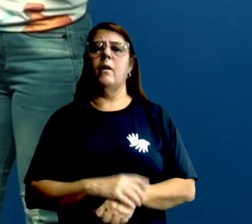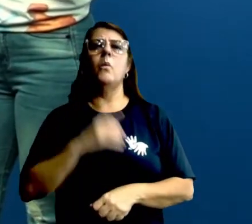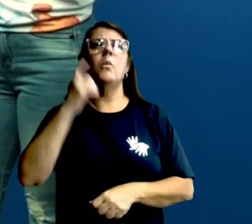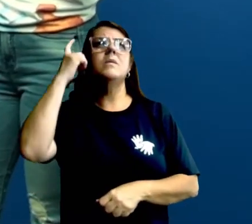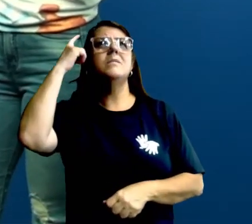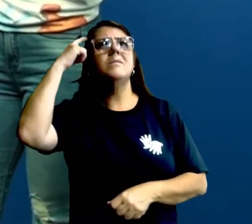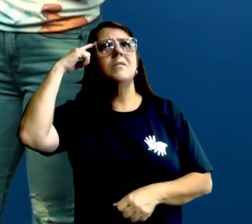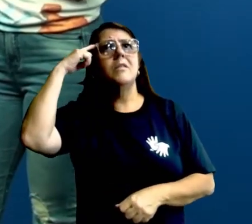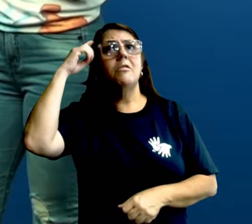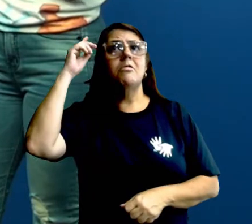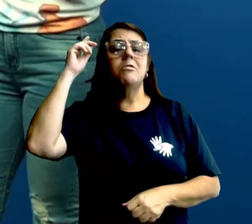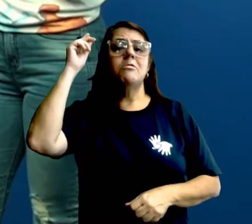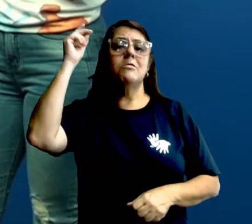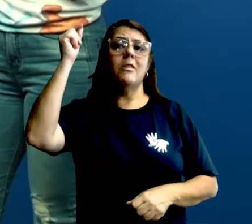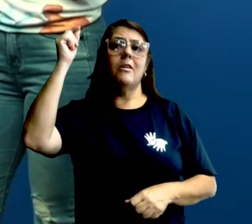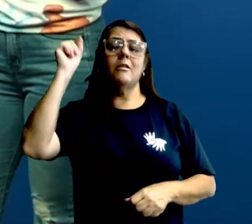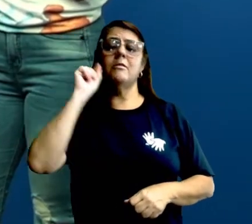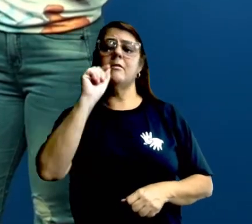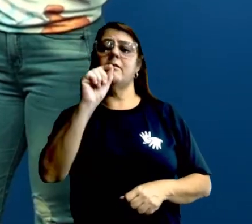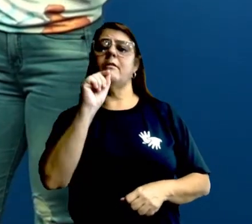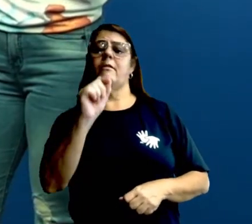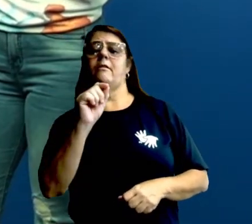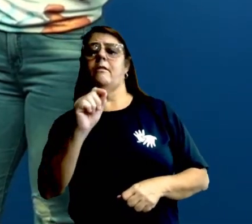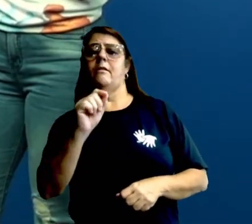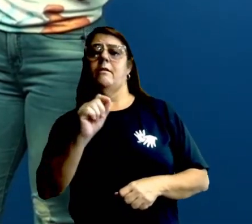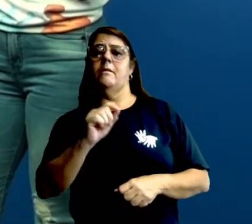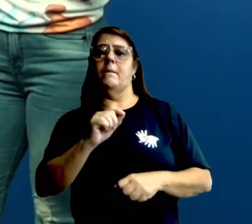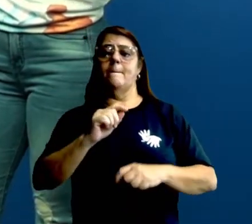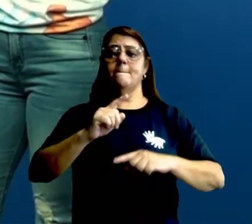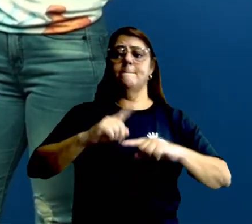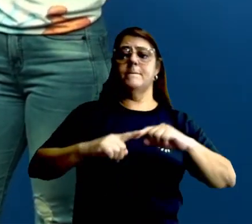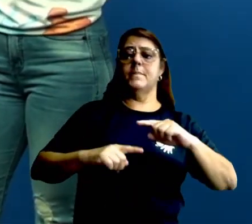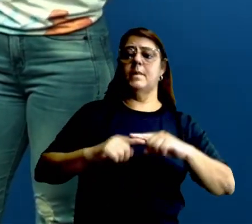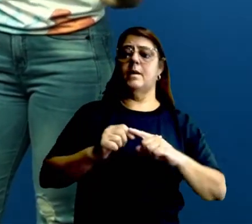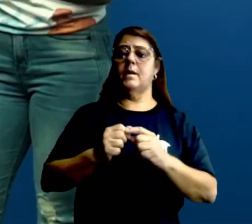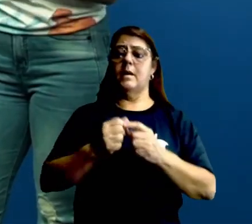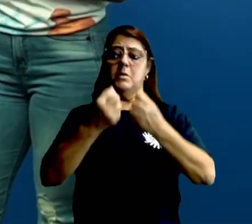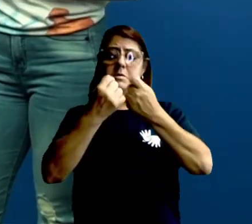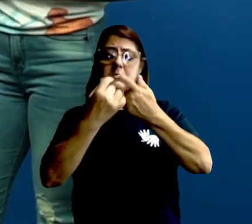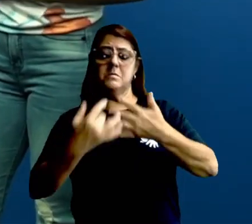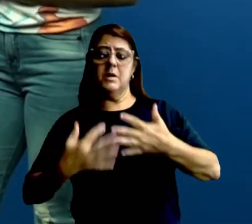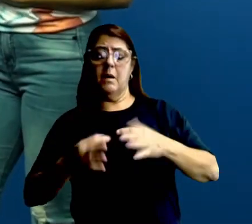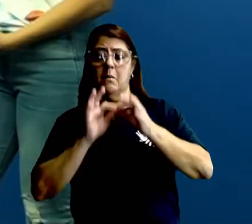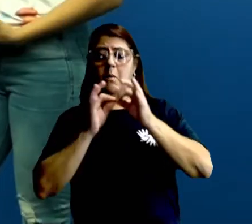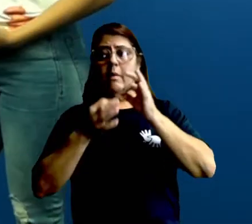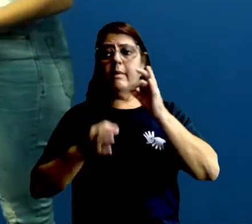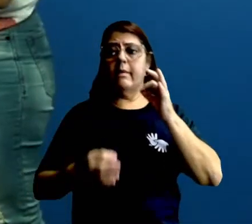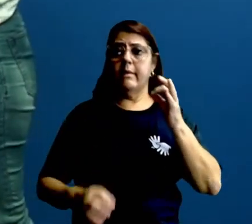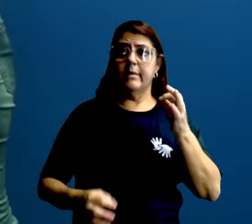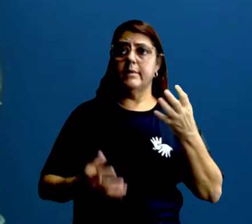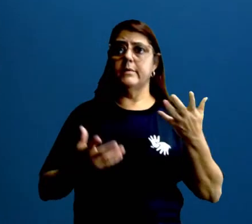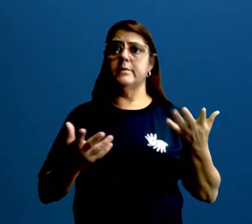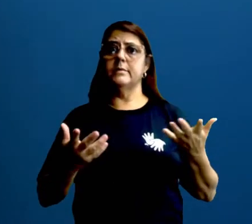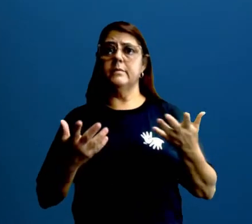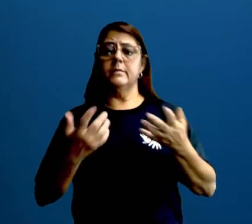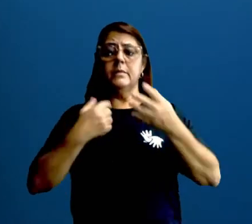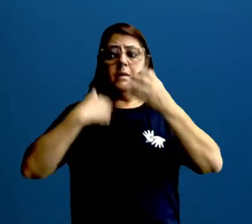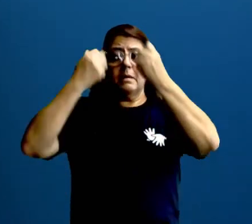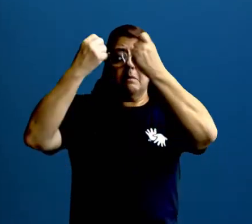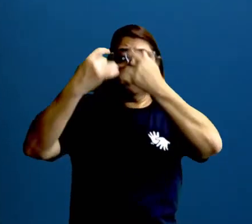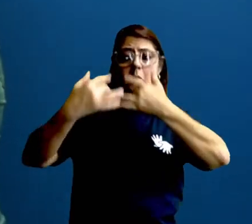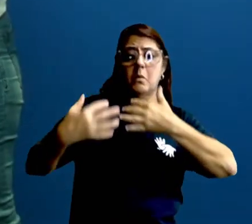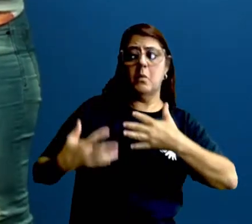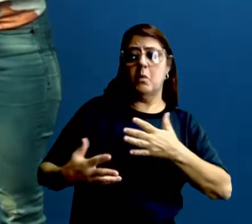essa ideia de patrimônio material, ela é muito ampla, porque não apenas